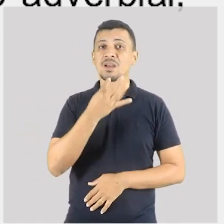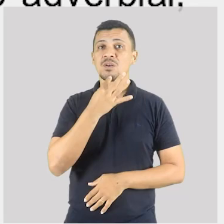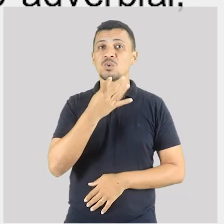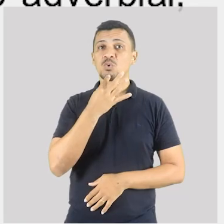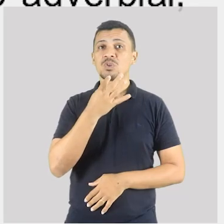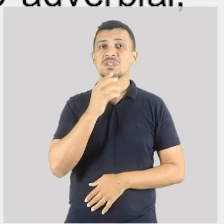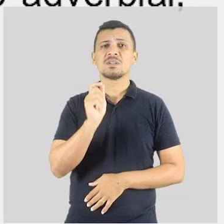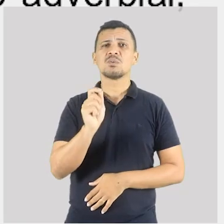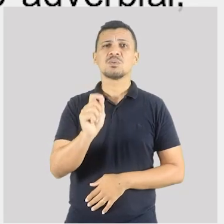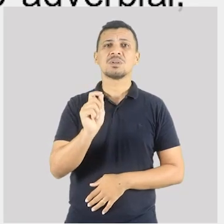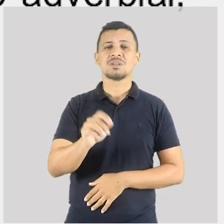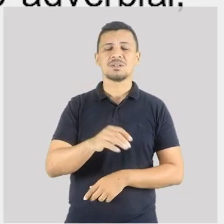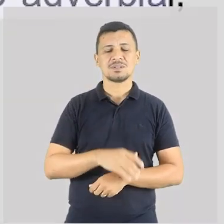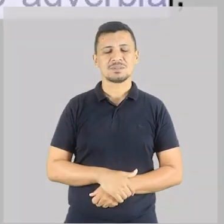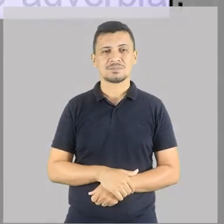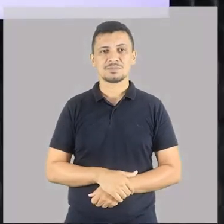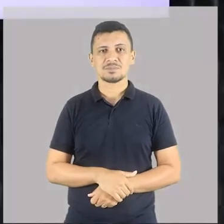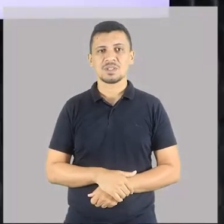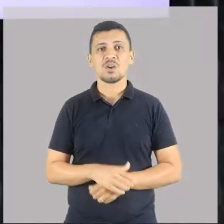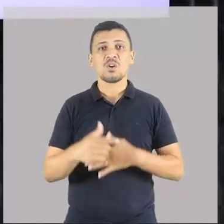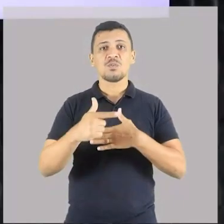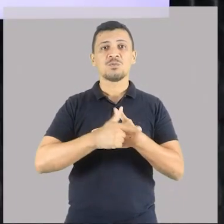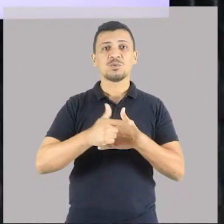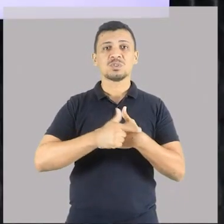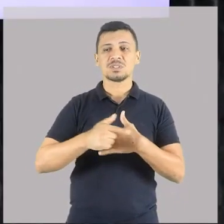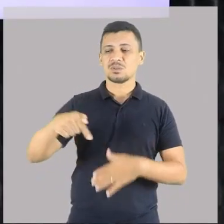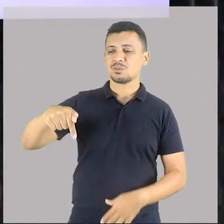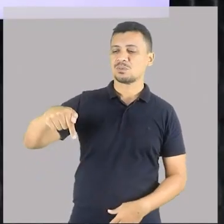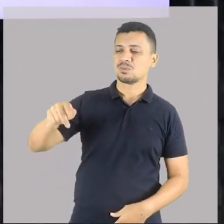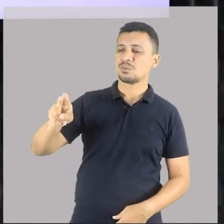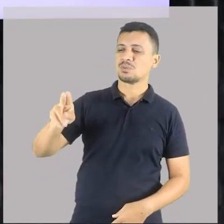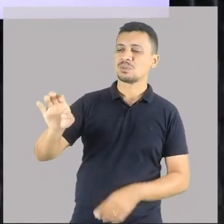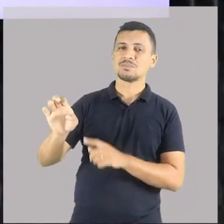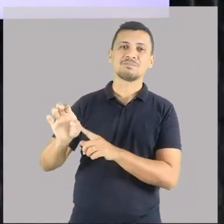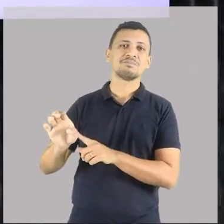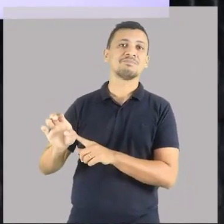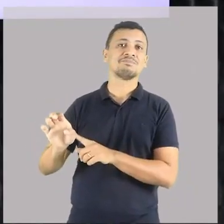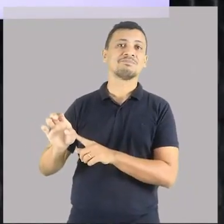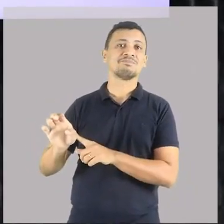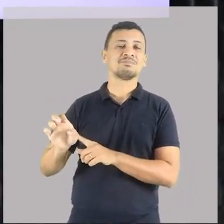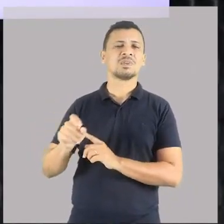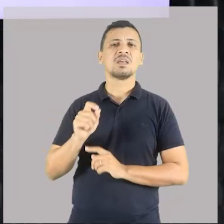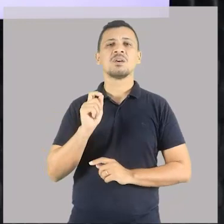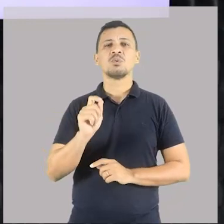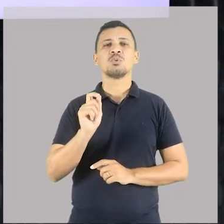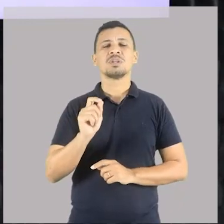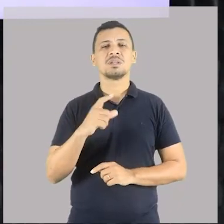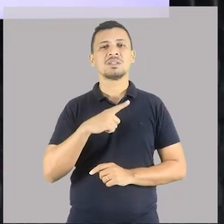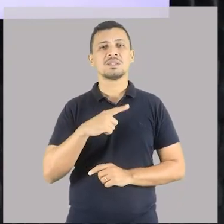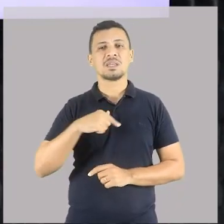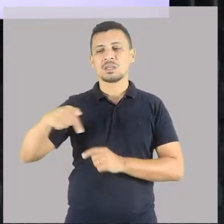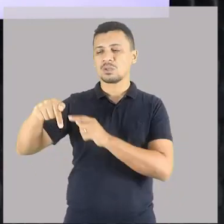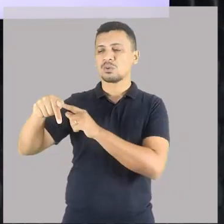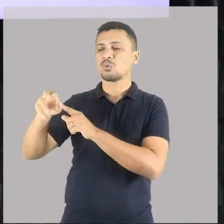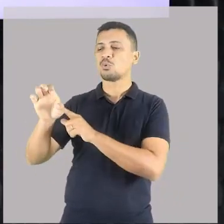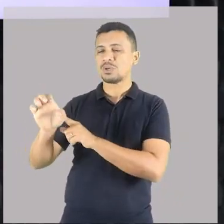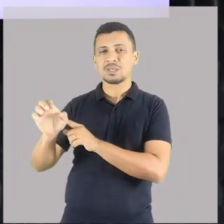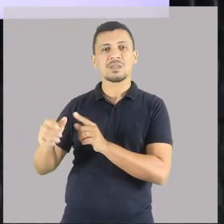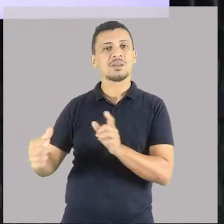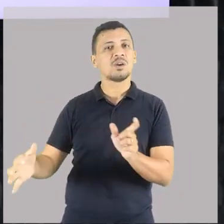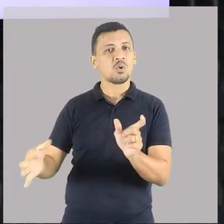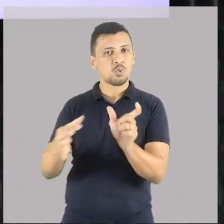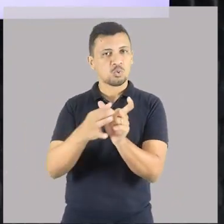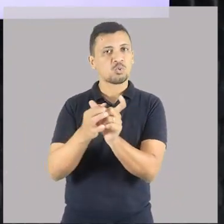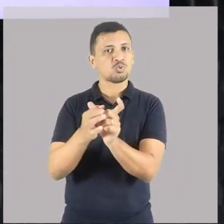pede para você reconhecer, né, a função do quê? O que eu já chamei a atenção? Eu tenho o que? Conjunção